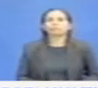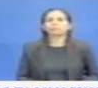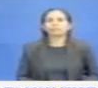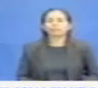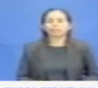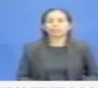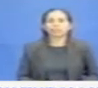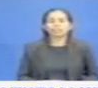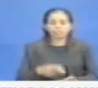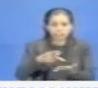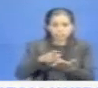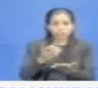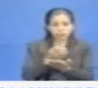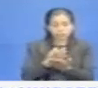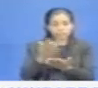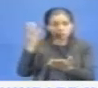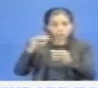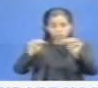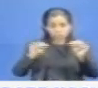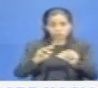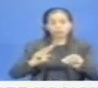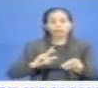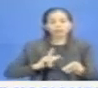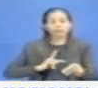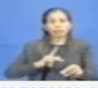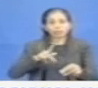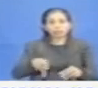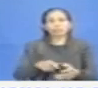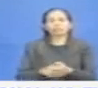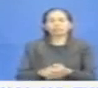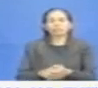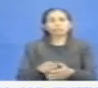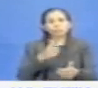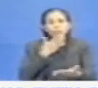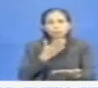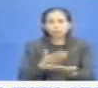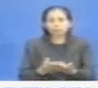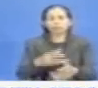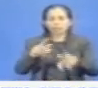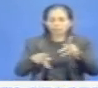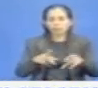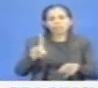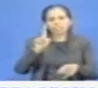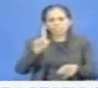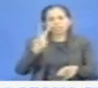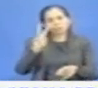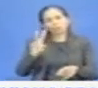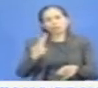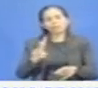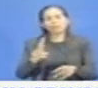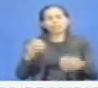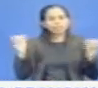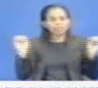Laudia, e a questão balum não é ligada e da rua Macanaran Lamai, mas em processo de reclamação menina. No mas